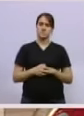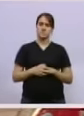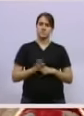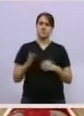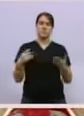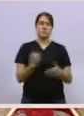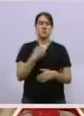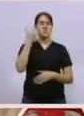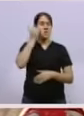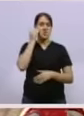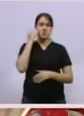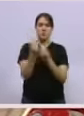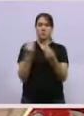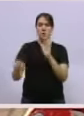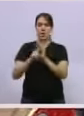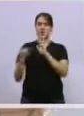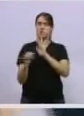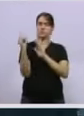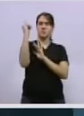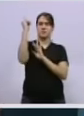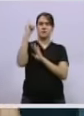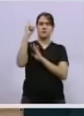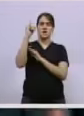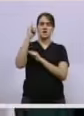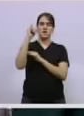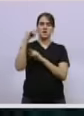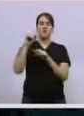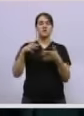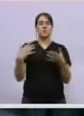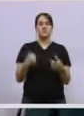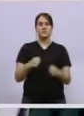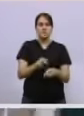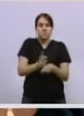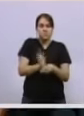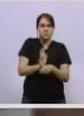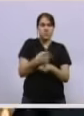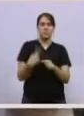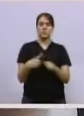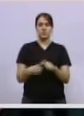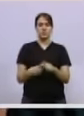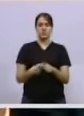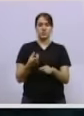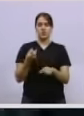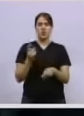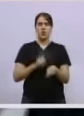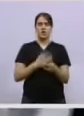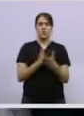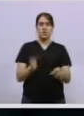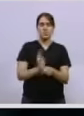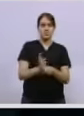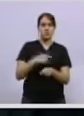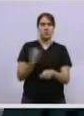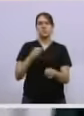Quando nós não entendemos o valor da regra, alguém vai ter que nos vigiar dia e noite, porque senão, na hora que cessar a vigilância, nós